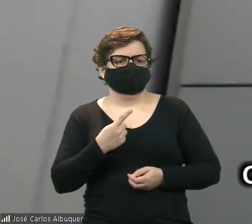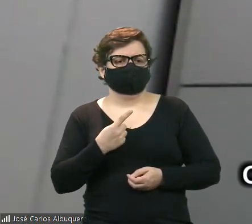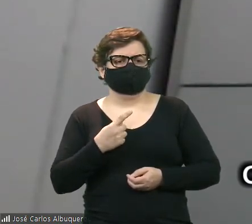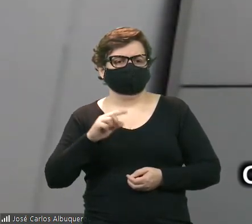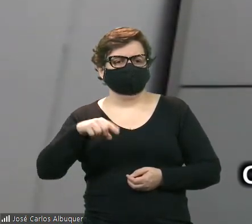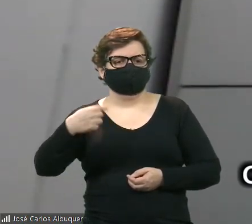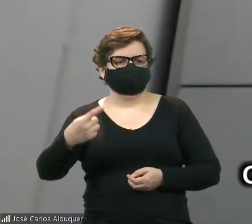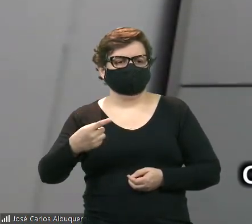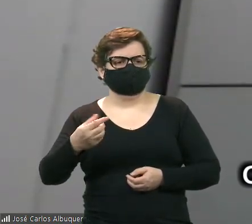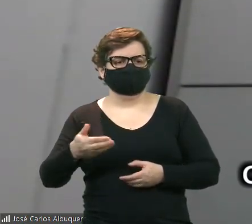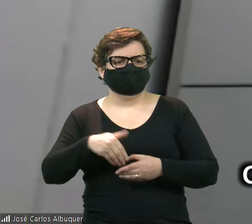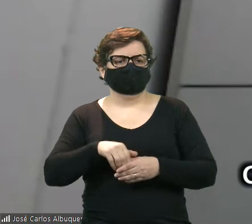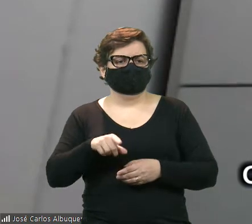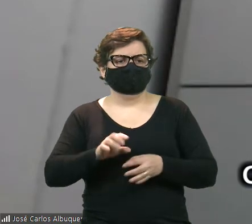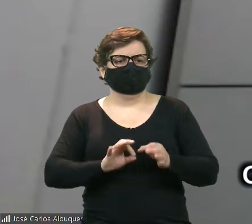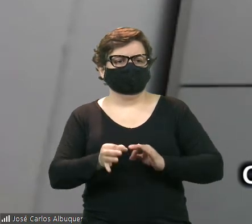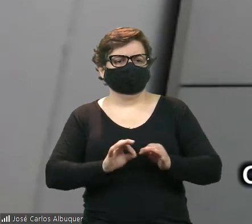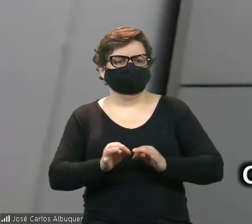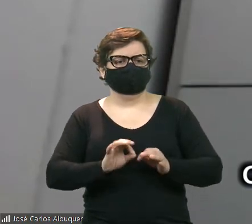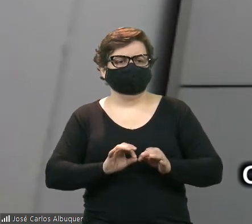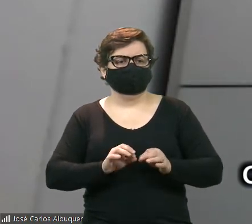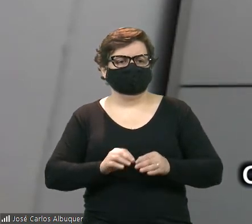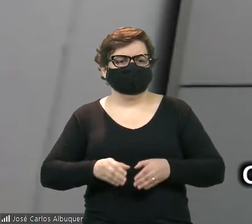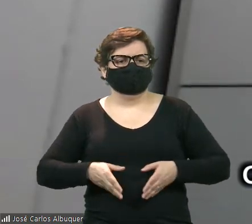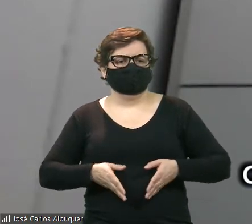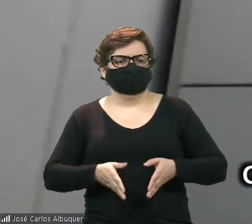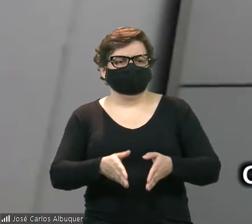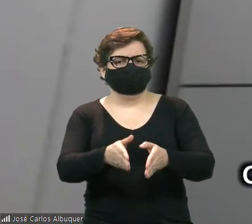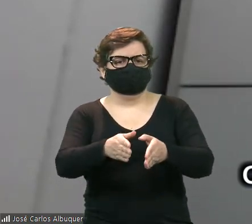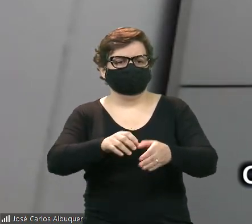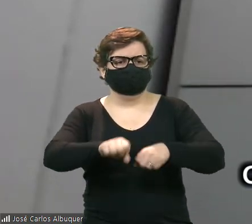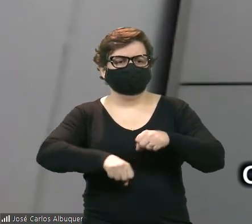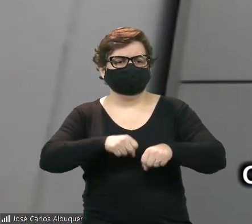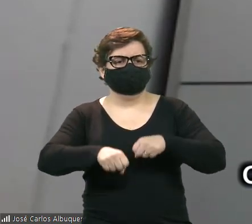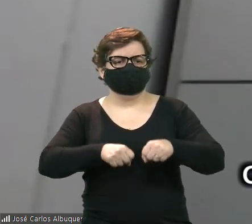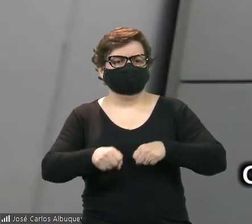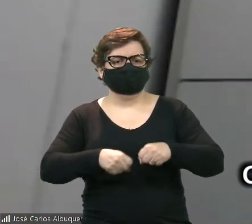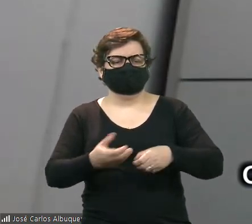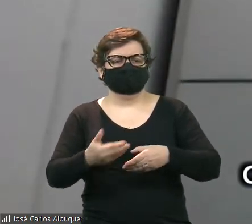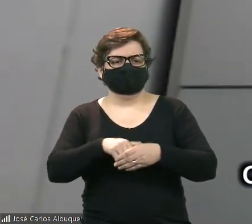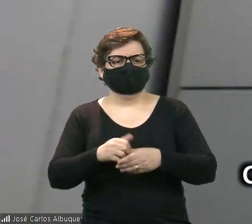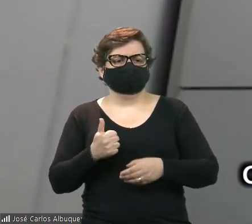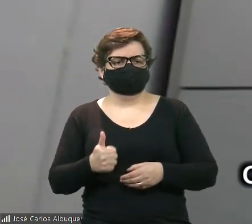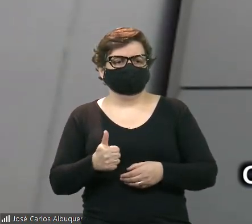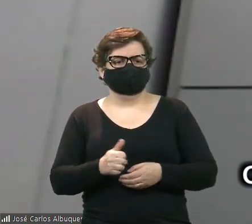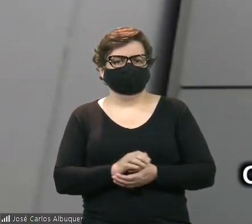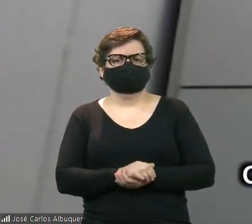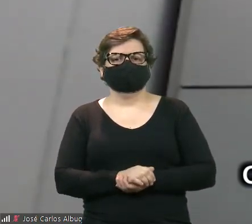logo mais vão estar votando esse projeto das ciclovias, que eu também vou voltar a falar. Meu voto é favorável, presidente.